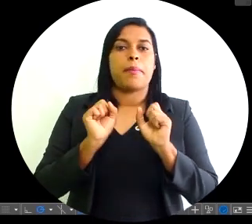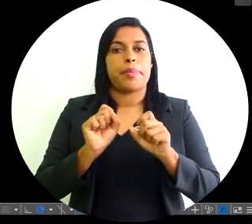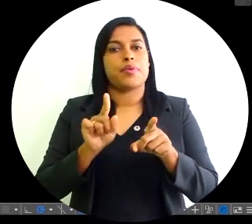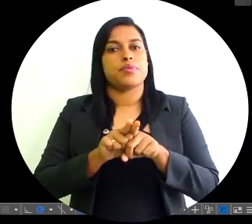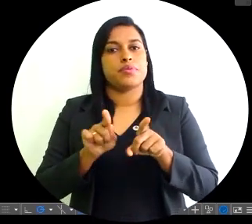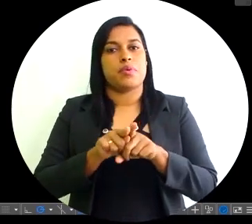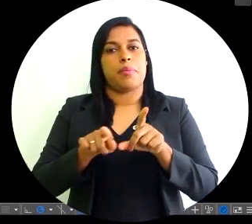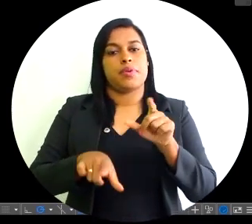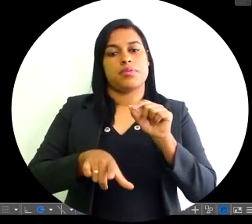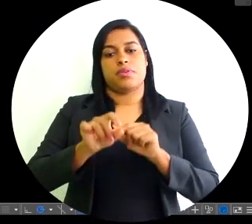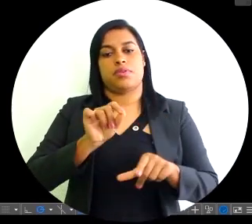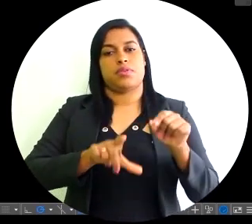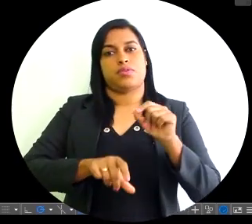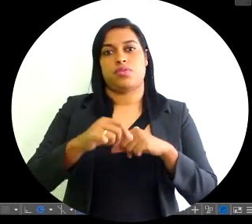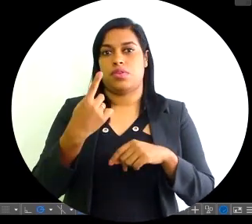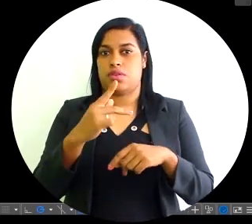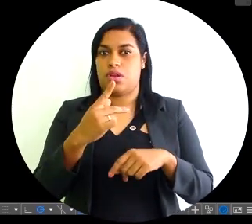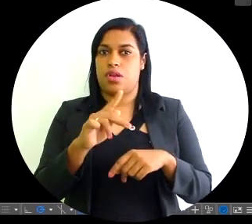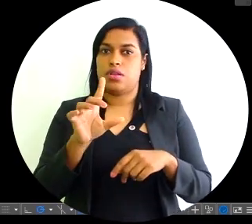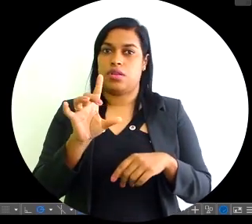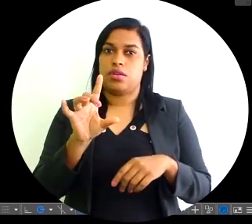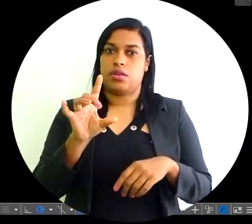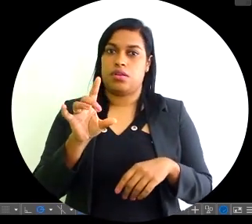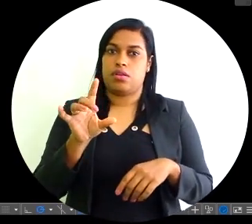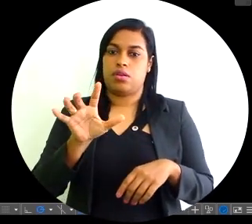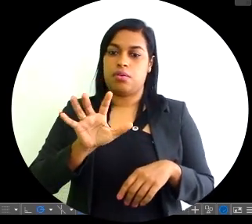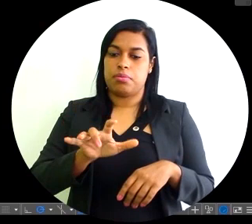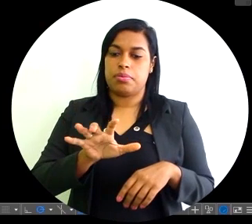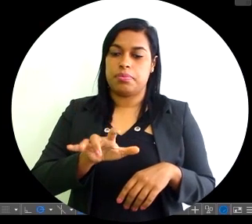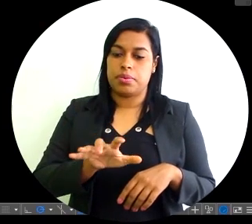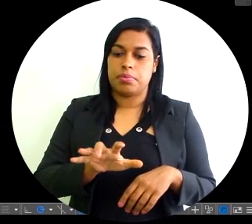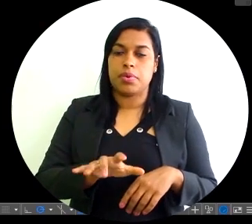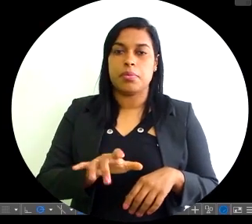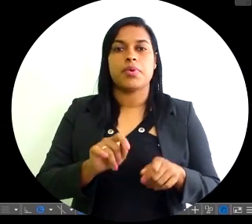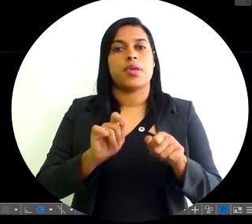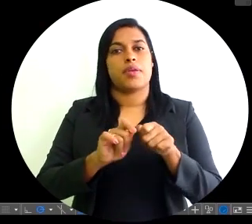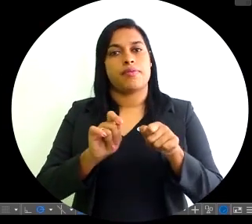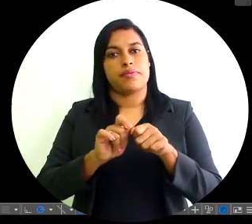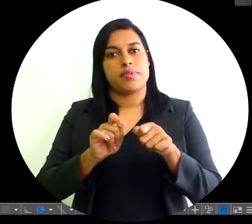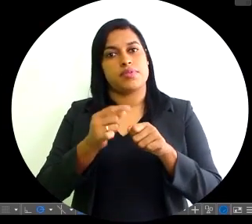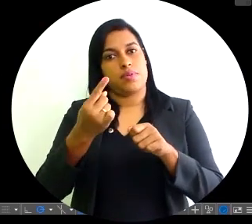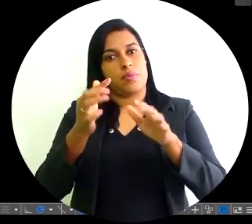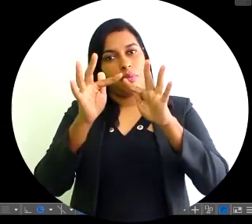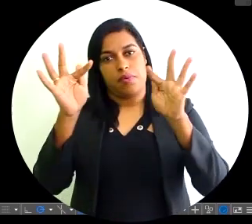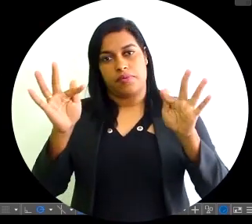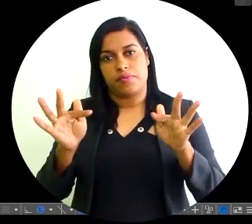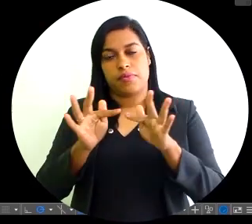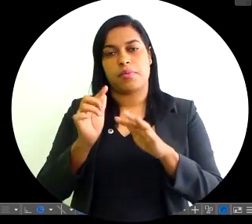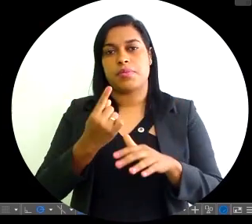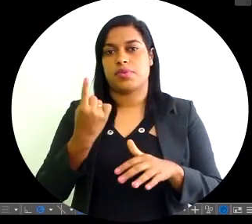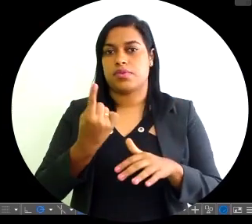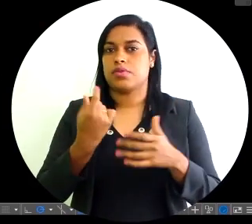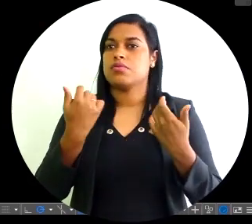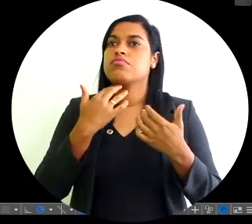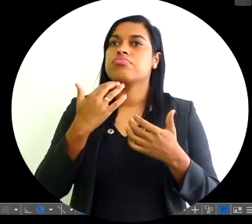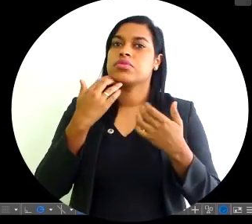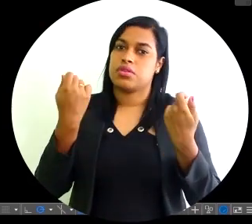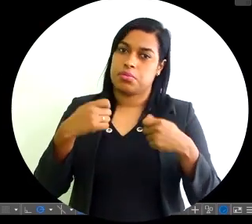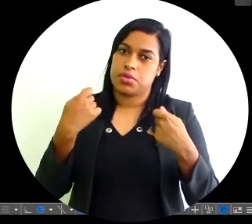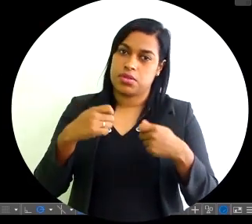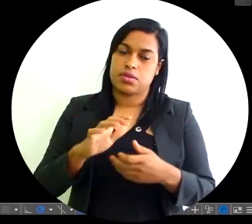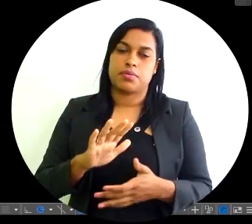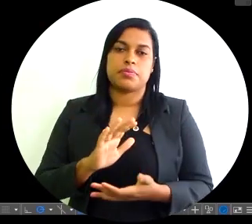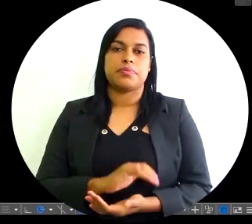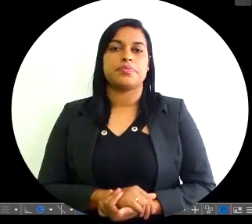as dimensões. Eu posso também selecionar ela e clicando aleatoriamente e fazer uma forma